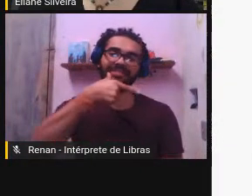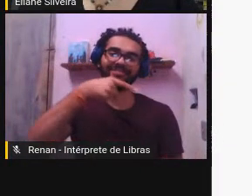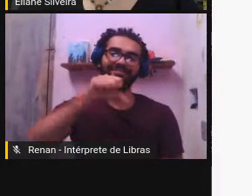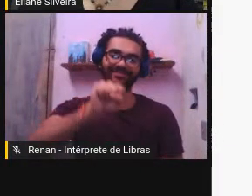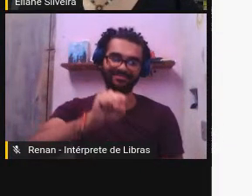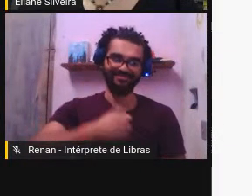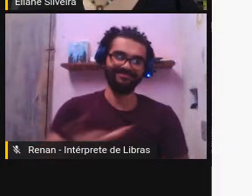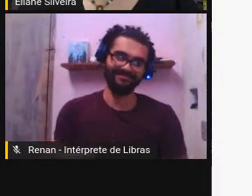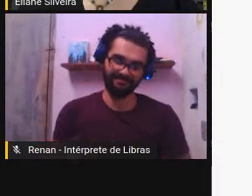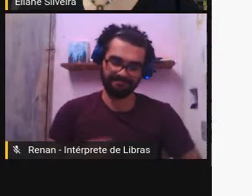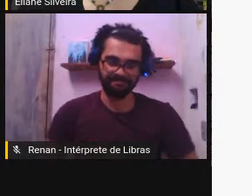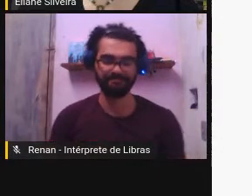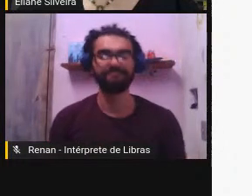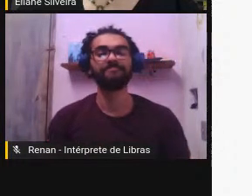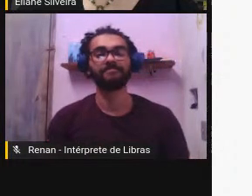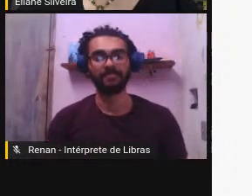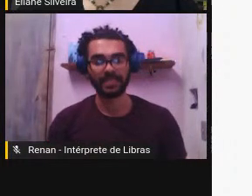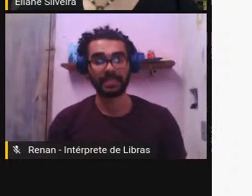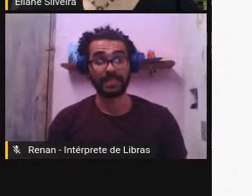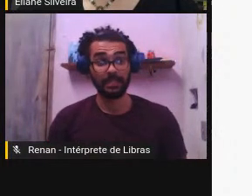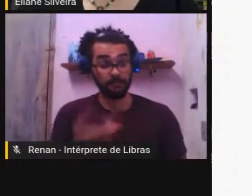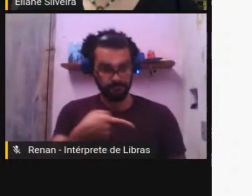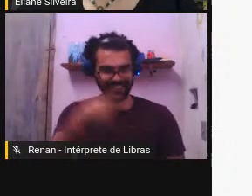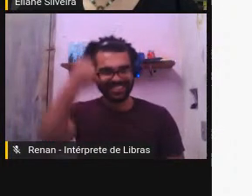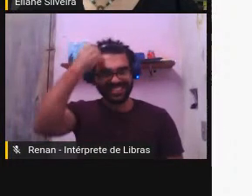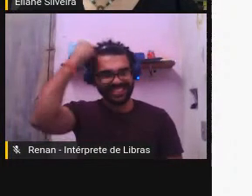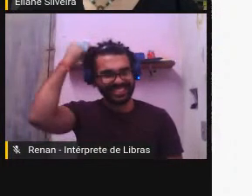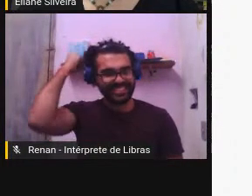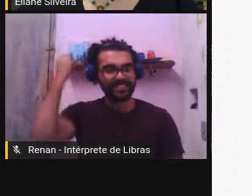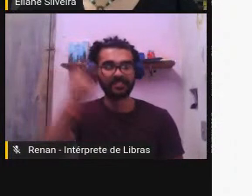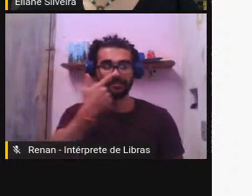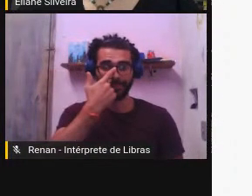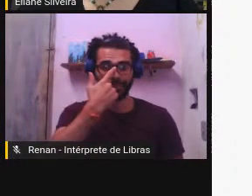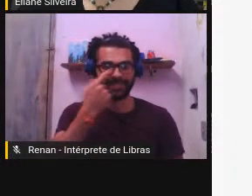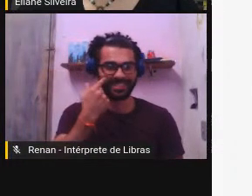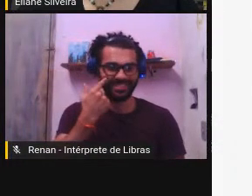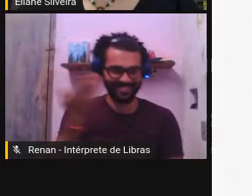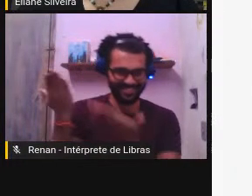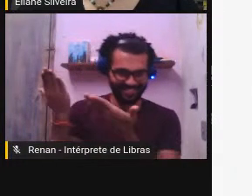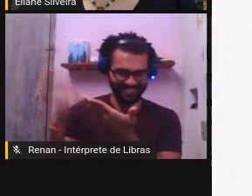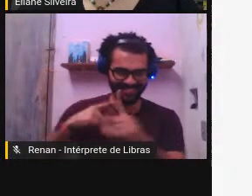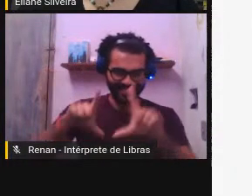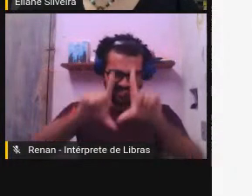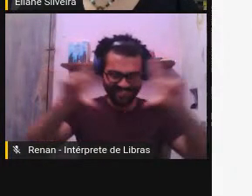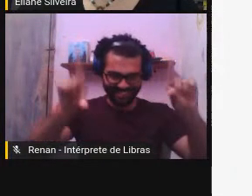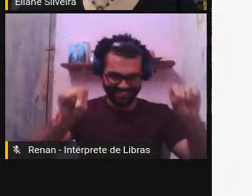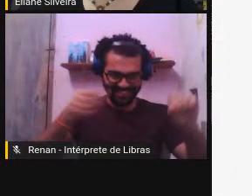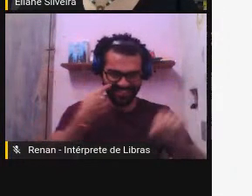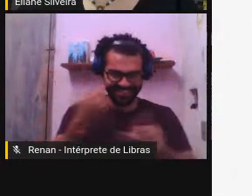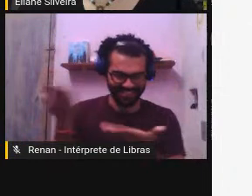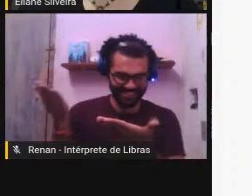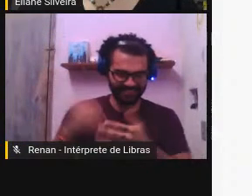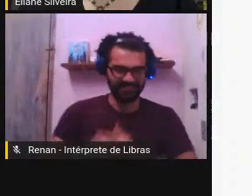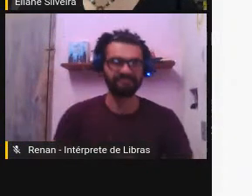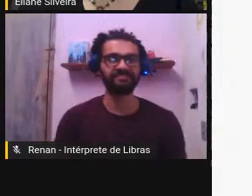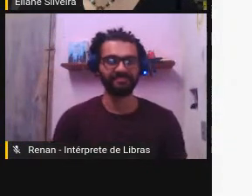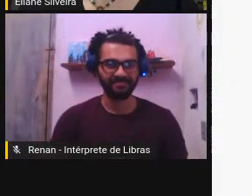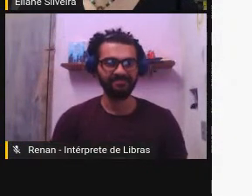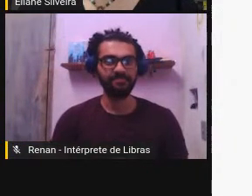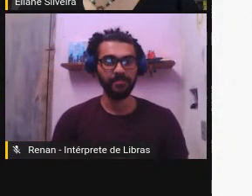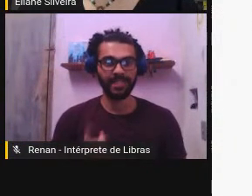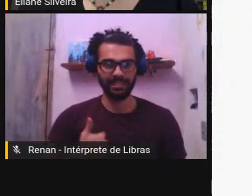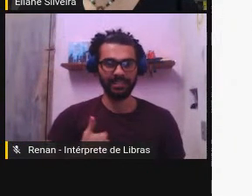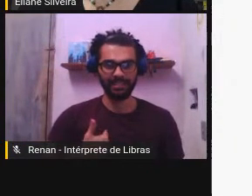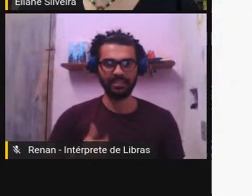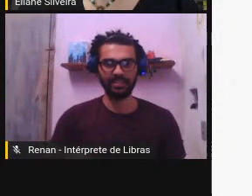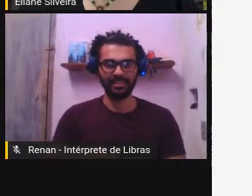ele diz o seguinte, é esse fragmento de manuscrito que eu coloquei para vocês na tela e que eu transcrivi